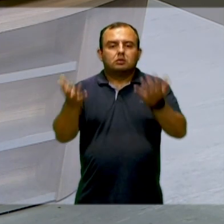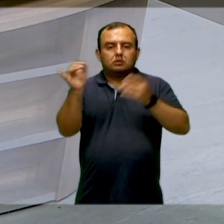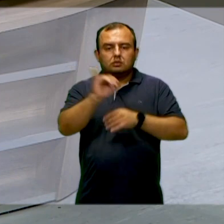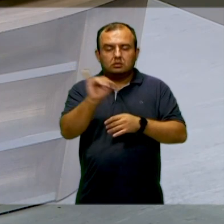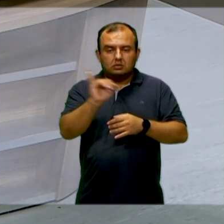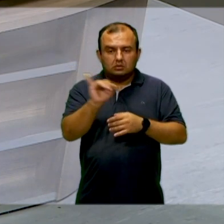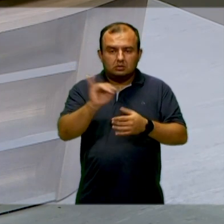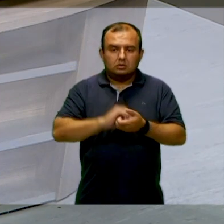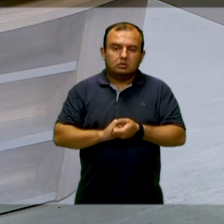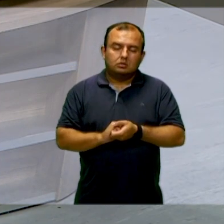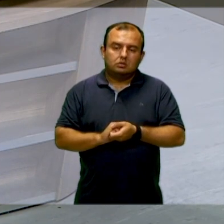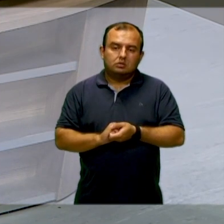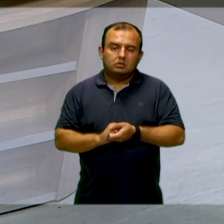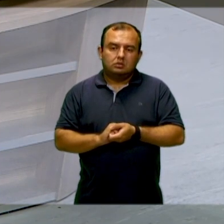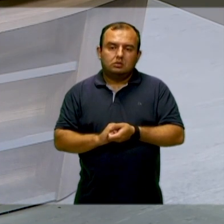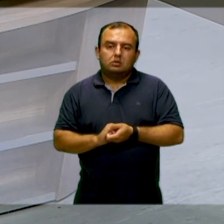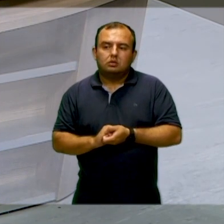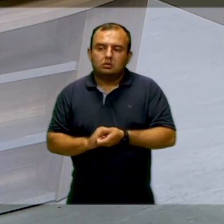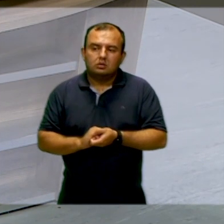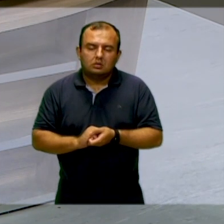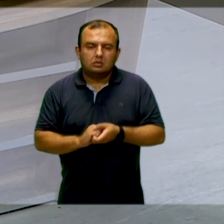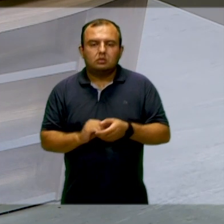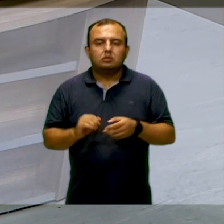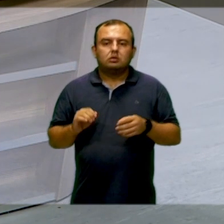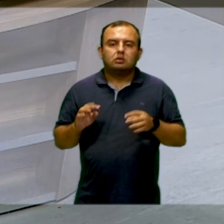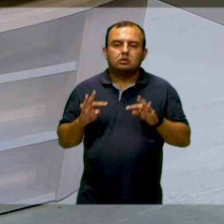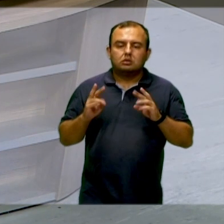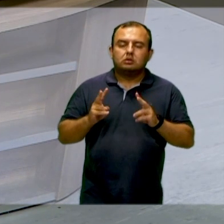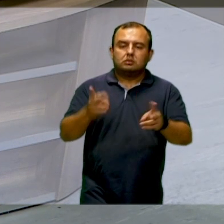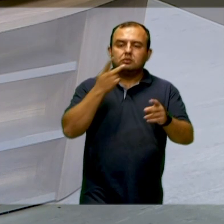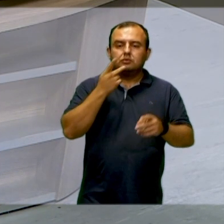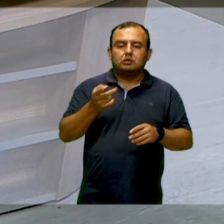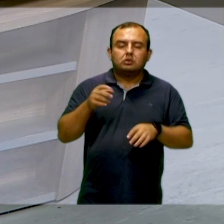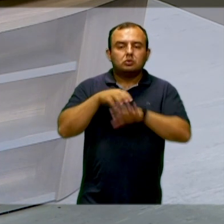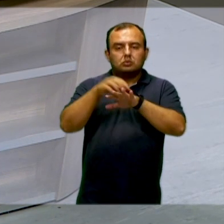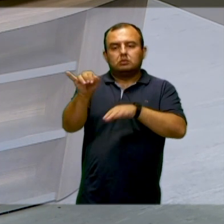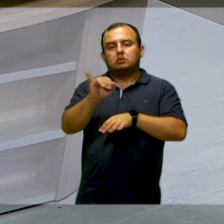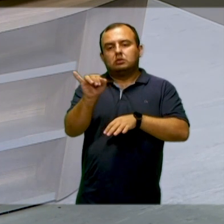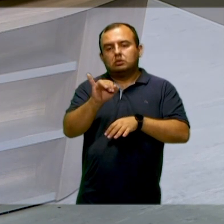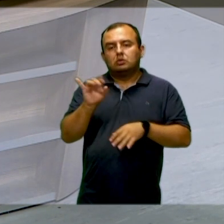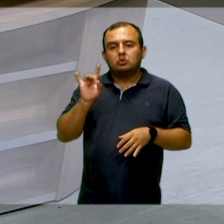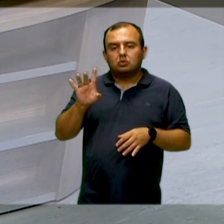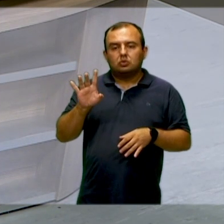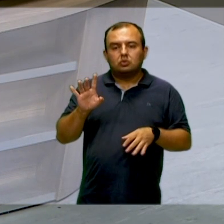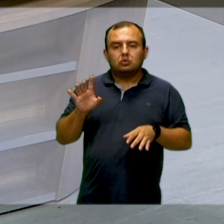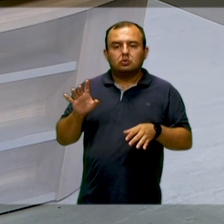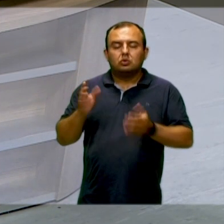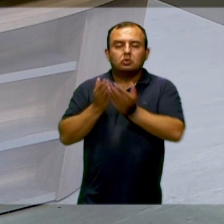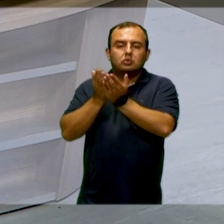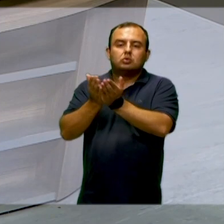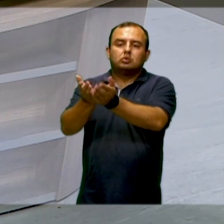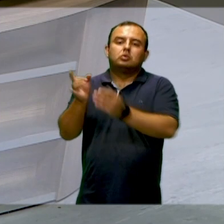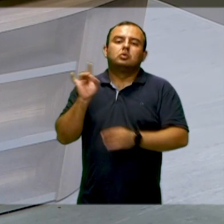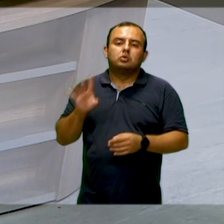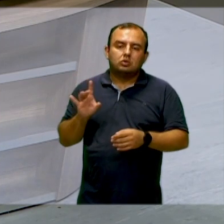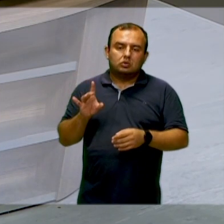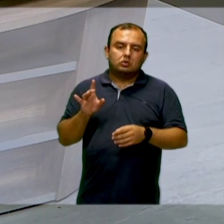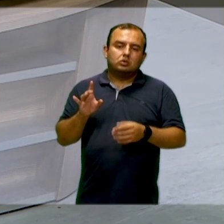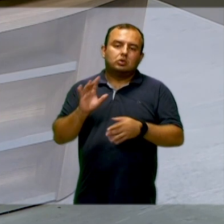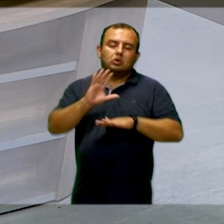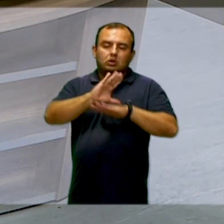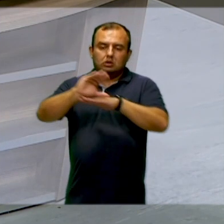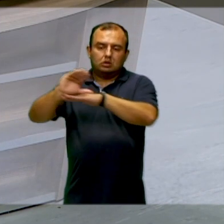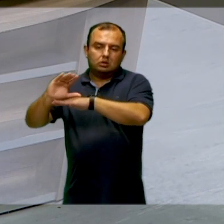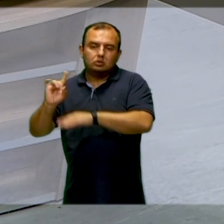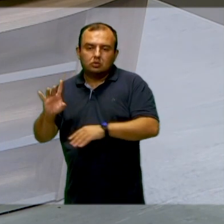Itajaí? É porque toda vez que a gente fala em turismo de Itajaí, as pessoas pensam só nos cruzeiros e pensam na regata.